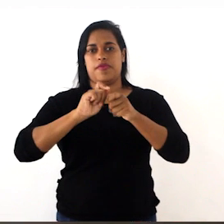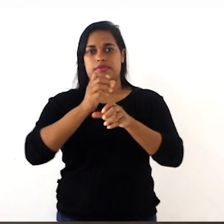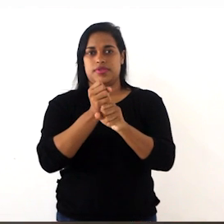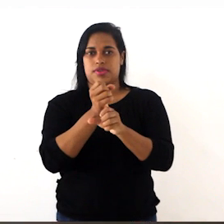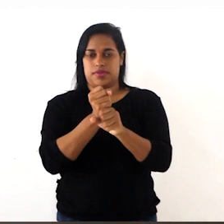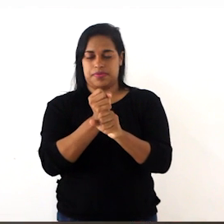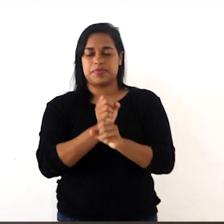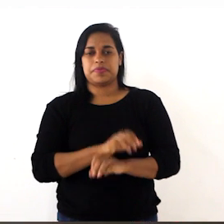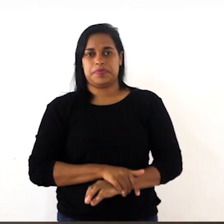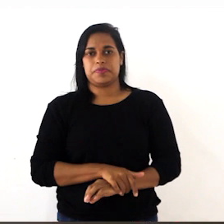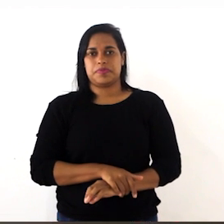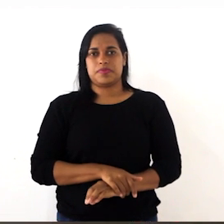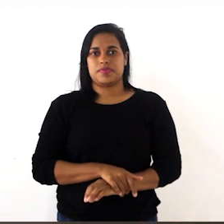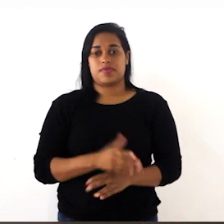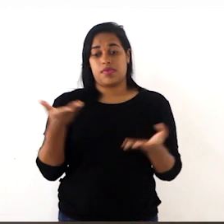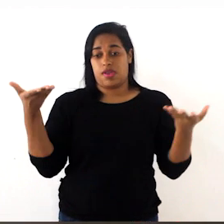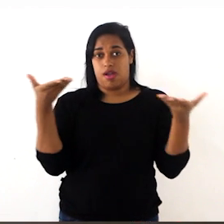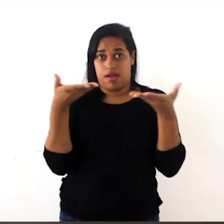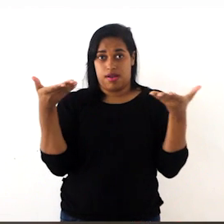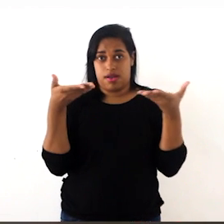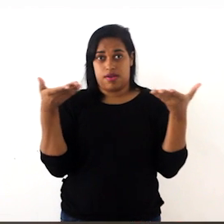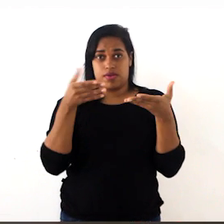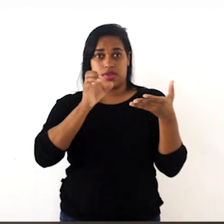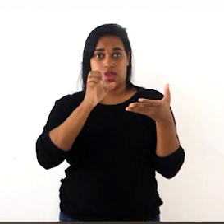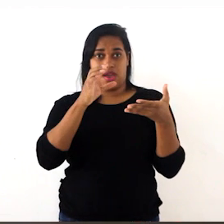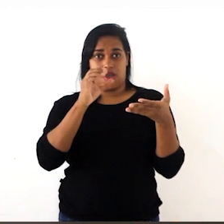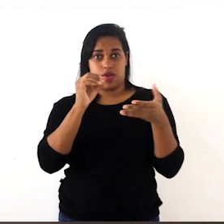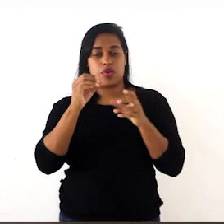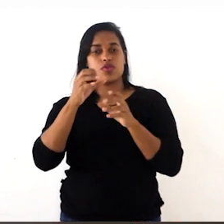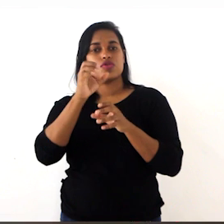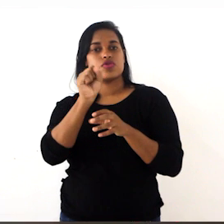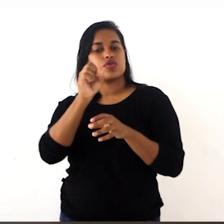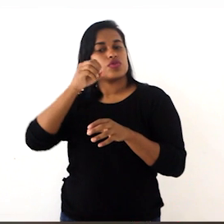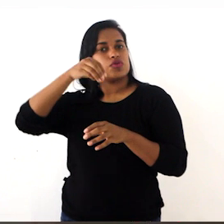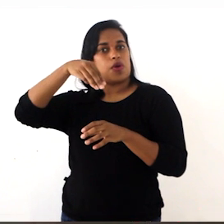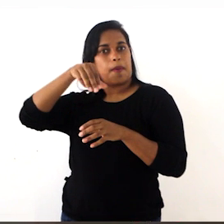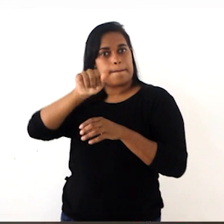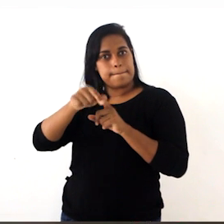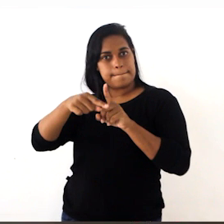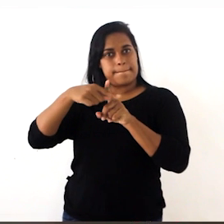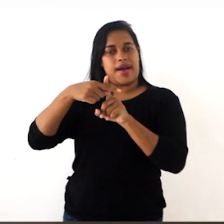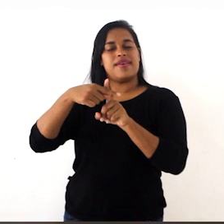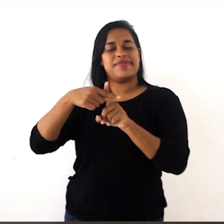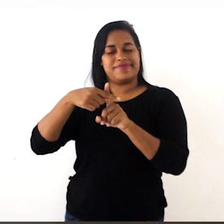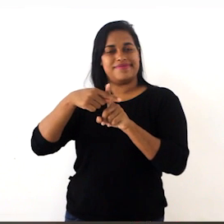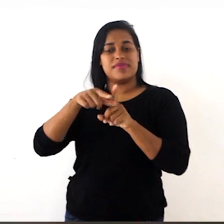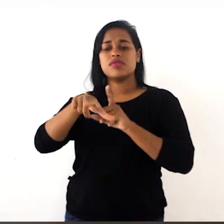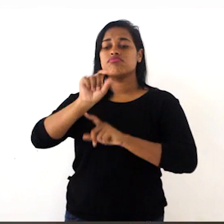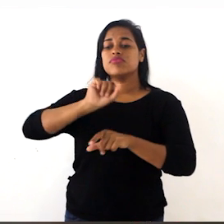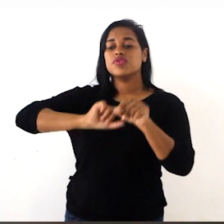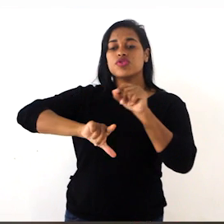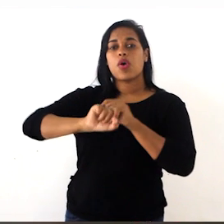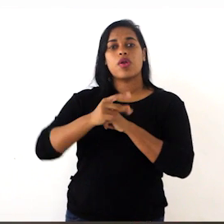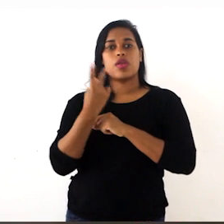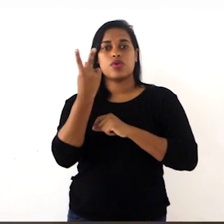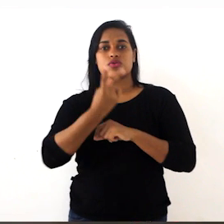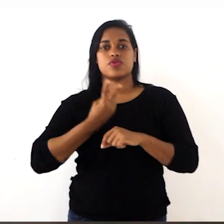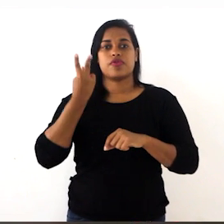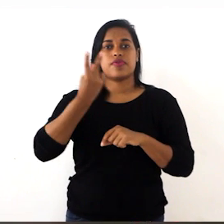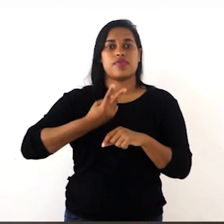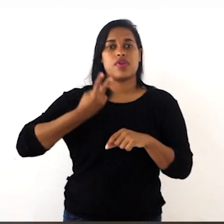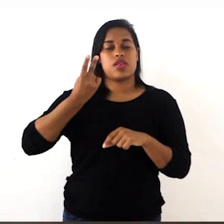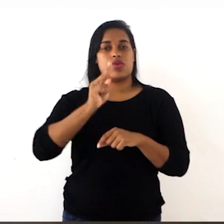A gente vai chamar aqui o nosso echo soma, só que em vez de a gente definir os valores, vai ser os valores